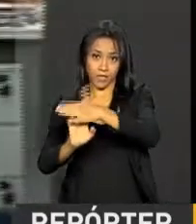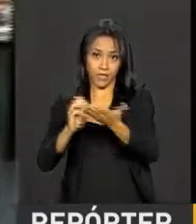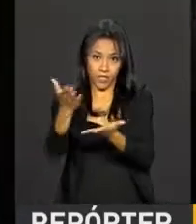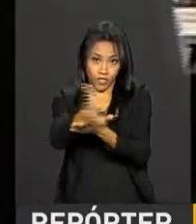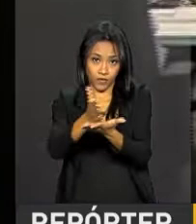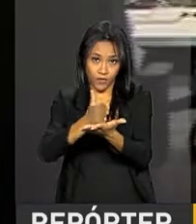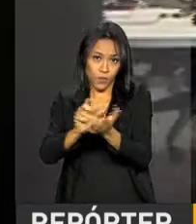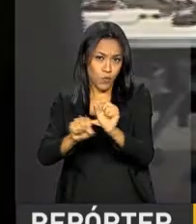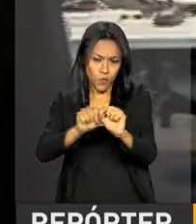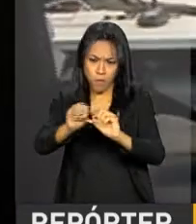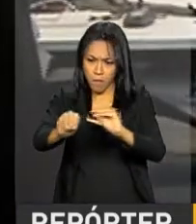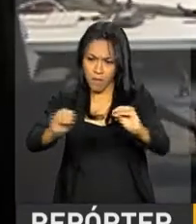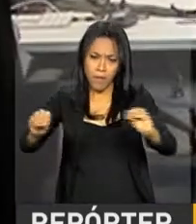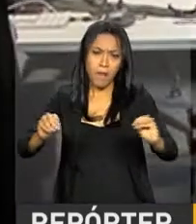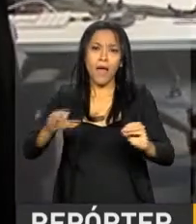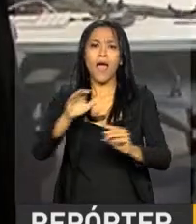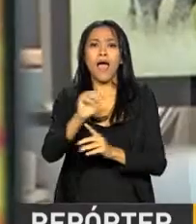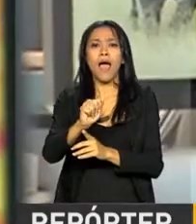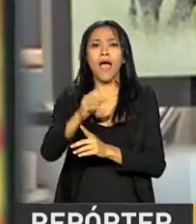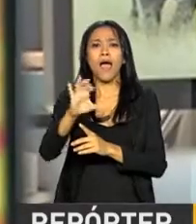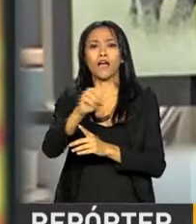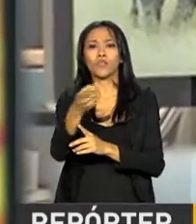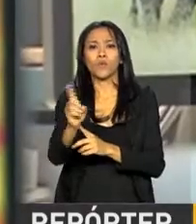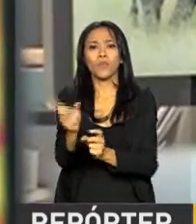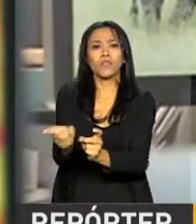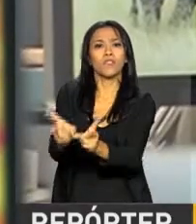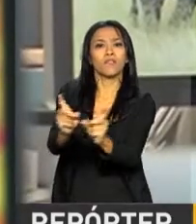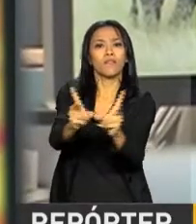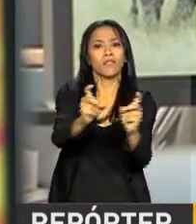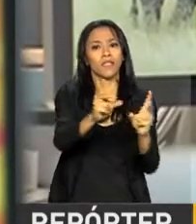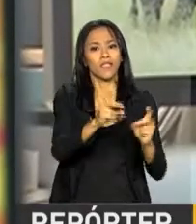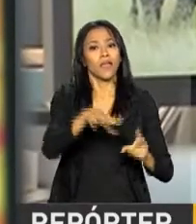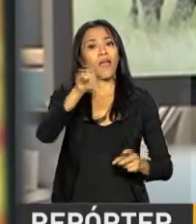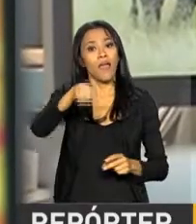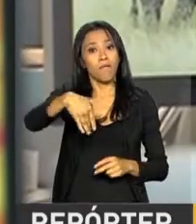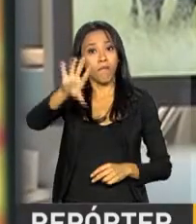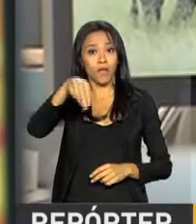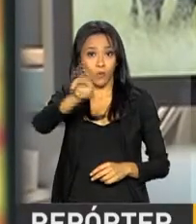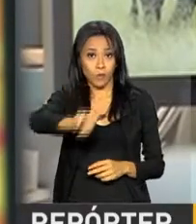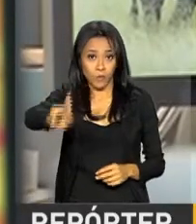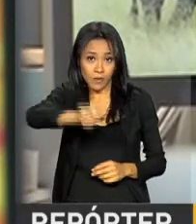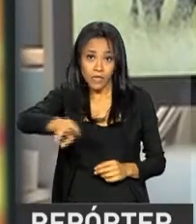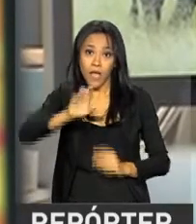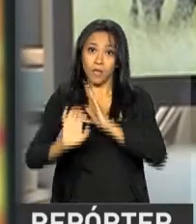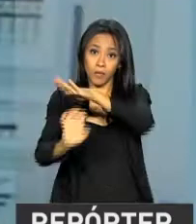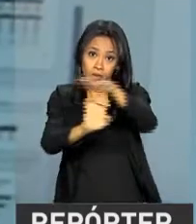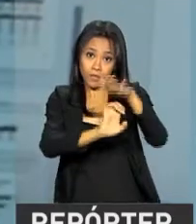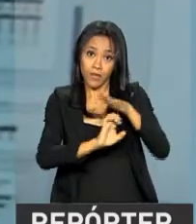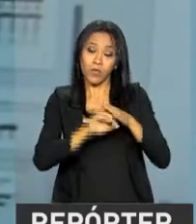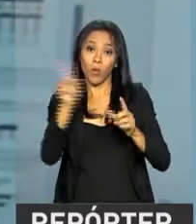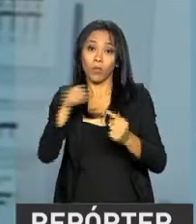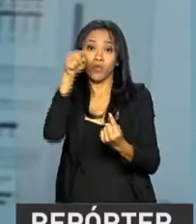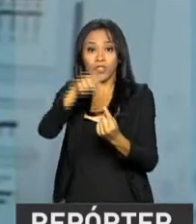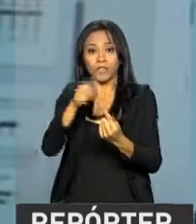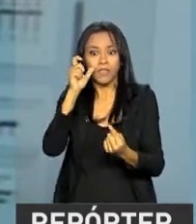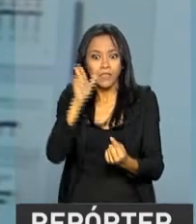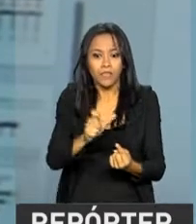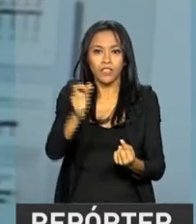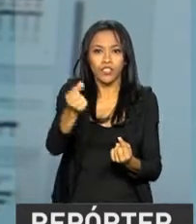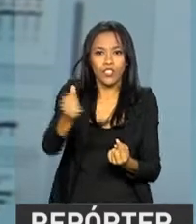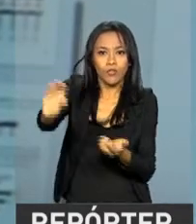as ações e vender cada uma delas esta é uma das formas mais usadas por grandes companhias para atrair investimentos se